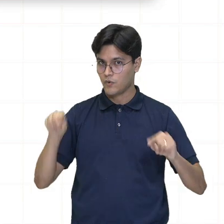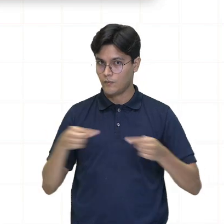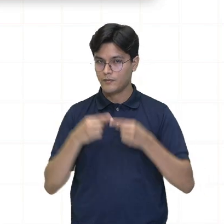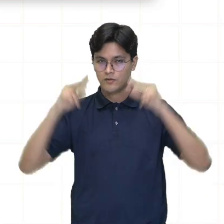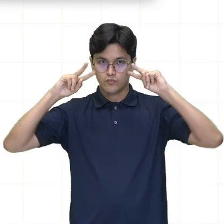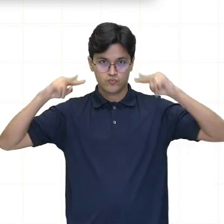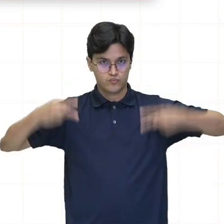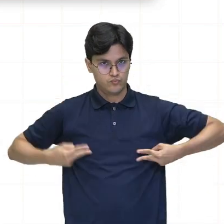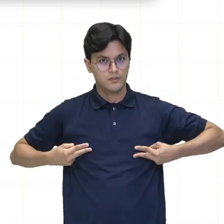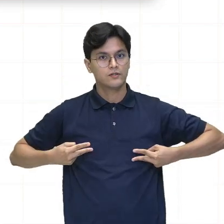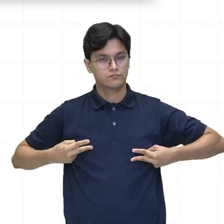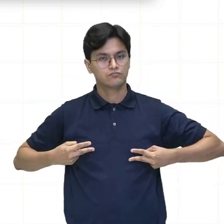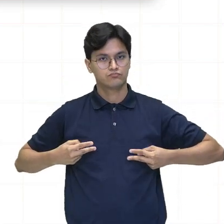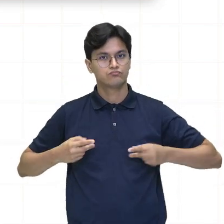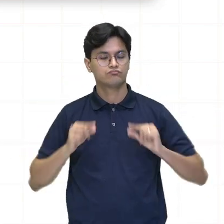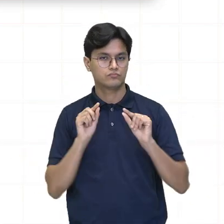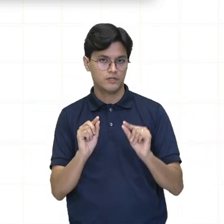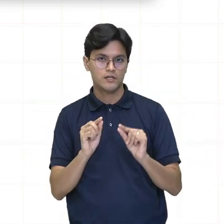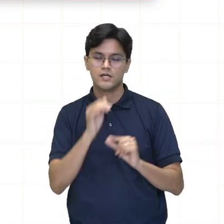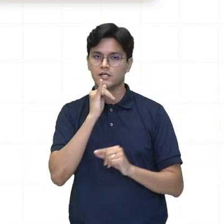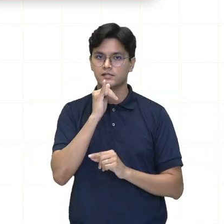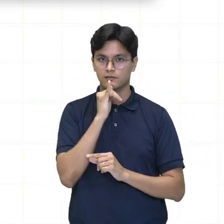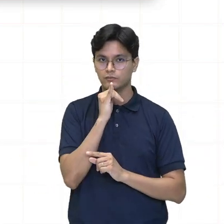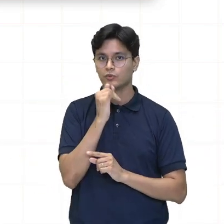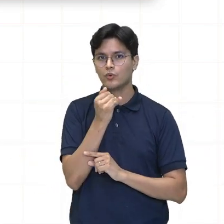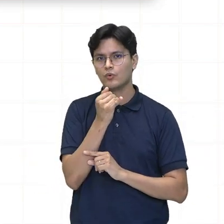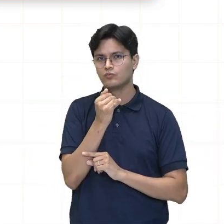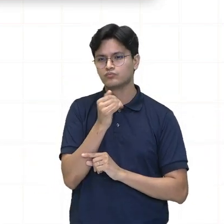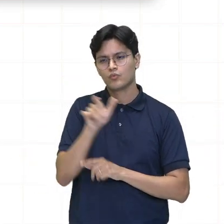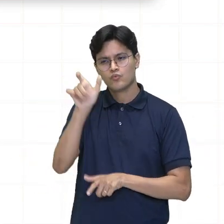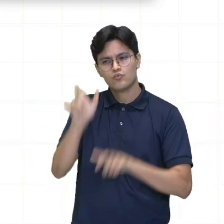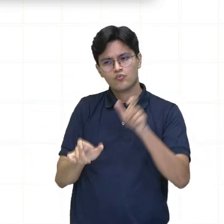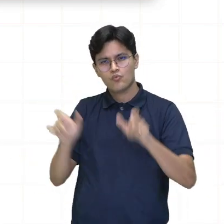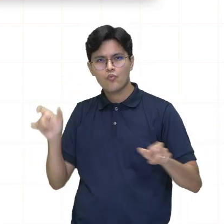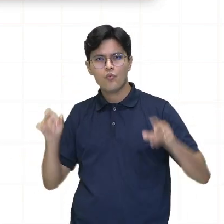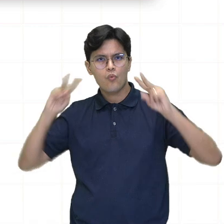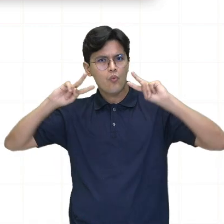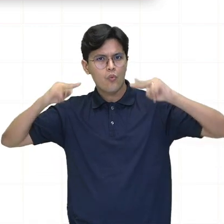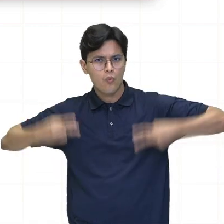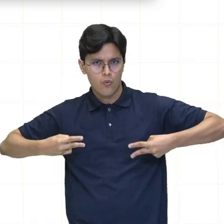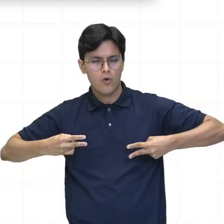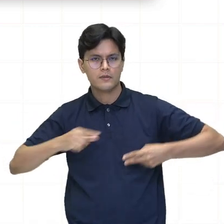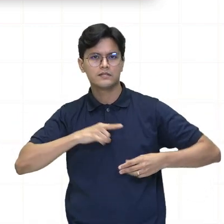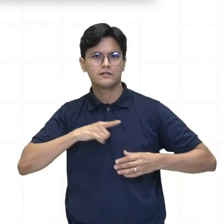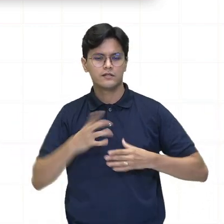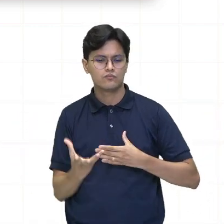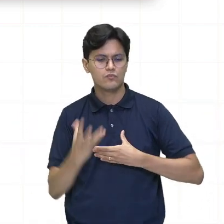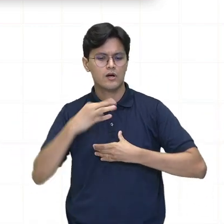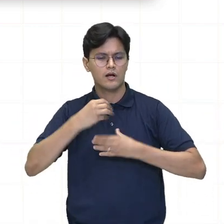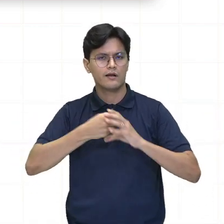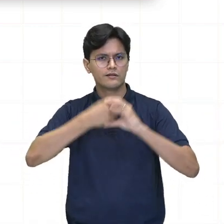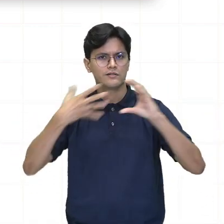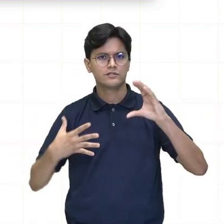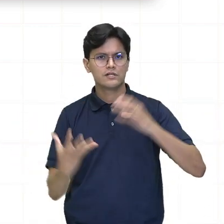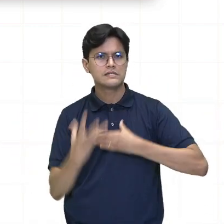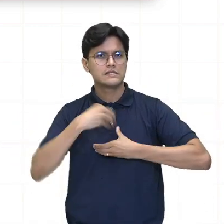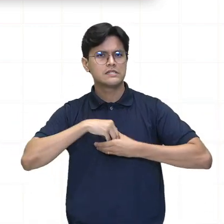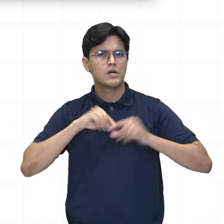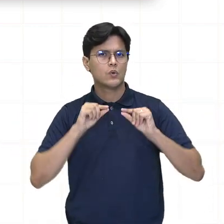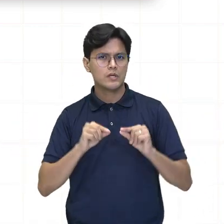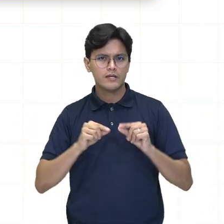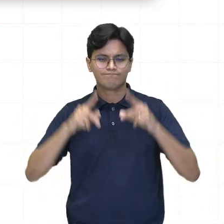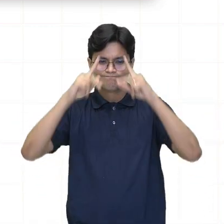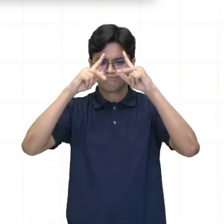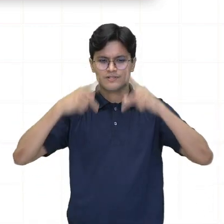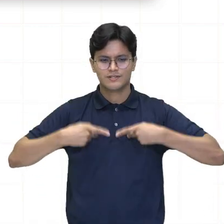só, ele é um ser um pouco egoísta, né? Ele tem a sua essência imutável, ou seja, não muda, é natural e